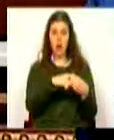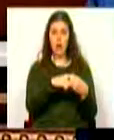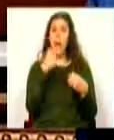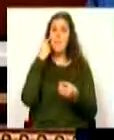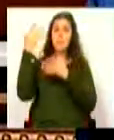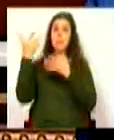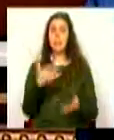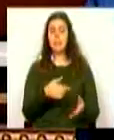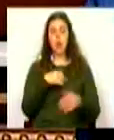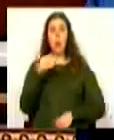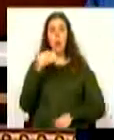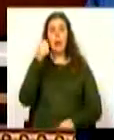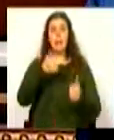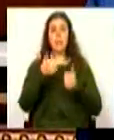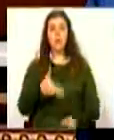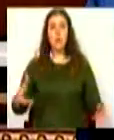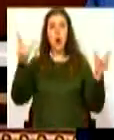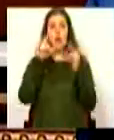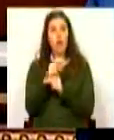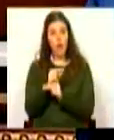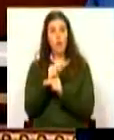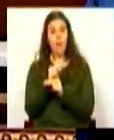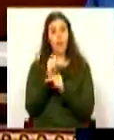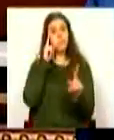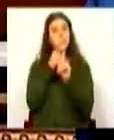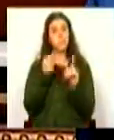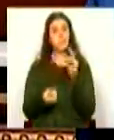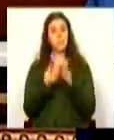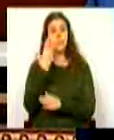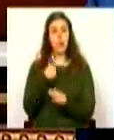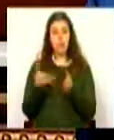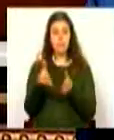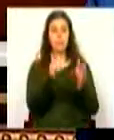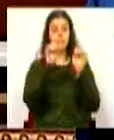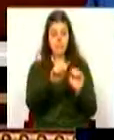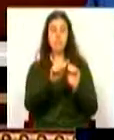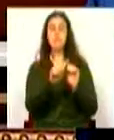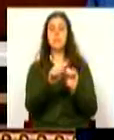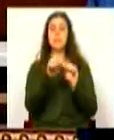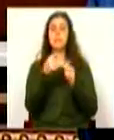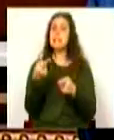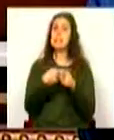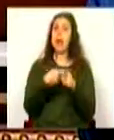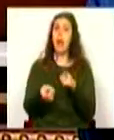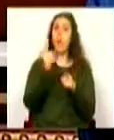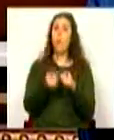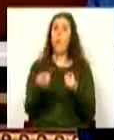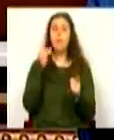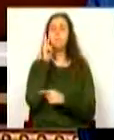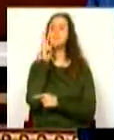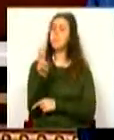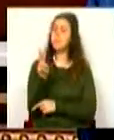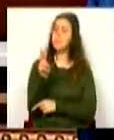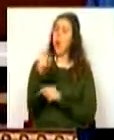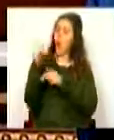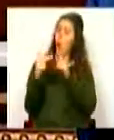a apresentação da nova candidatura para a construção deste corredor. O que interessa é olhar